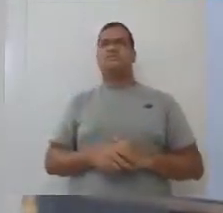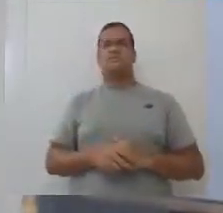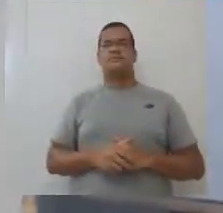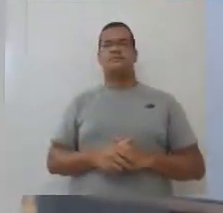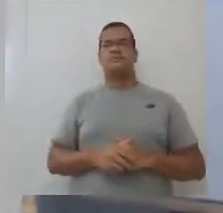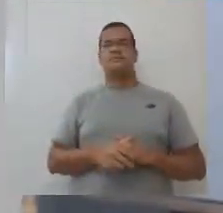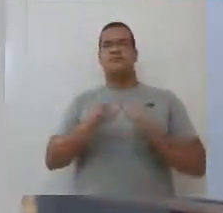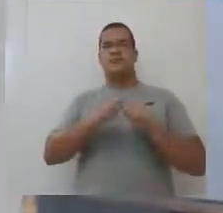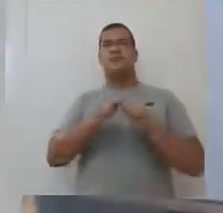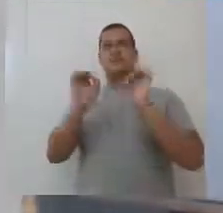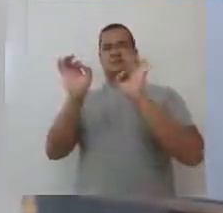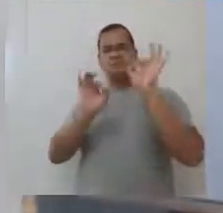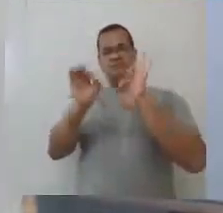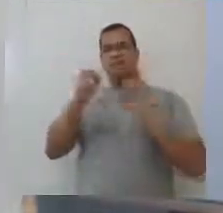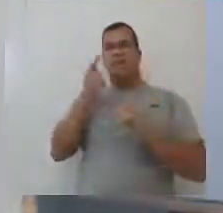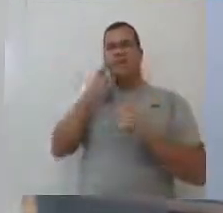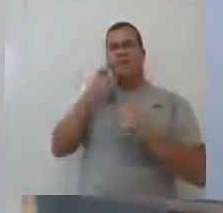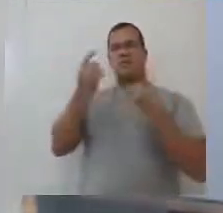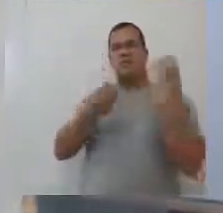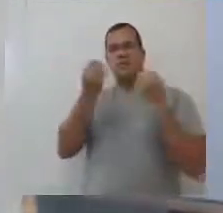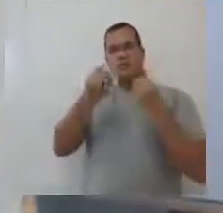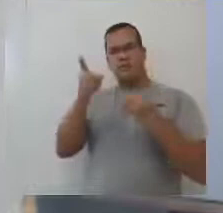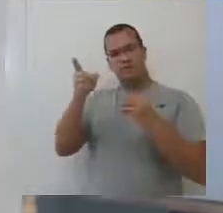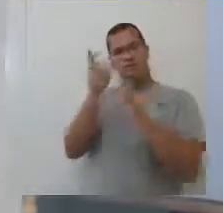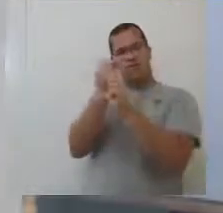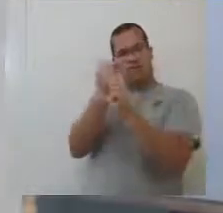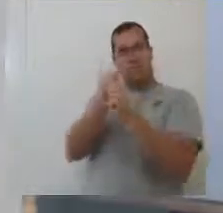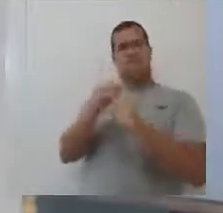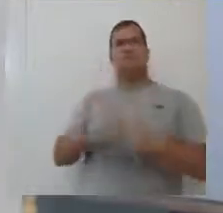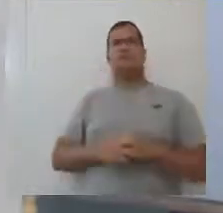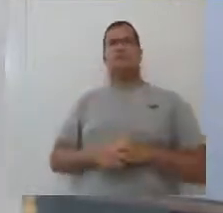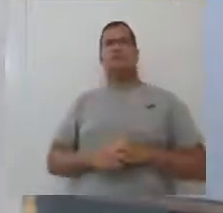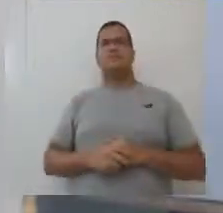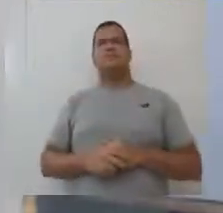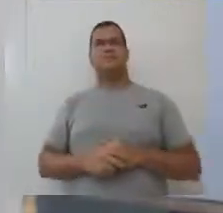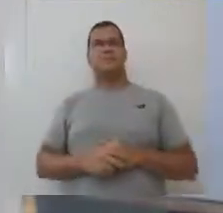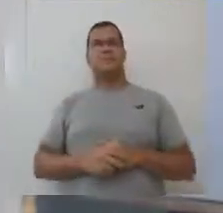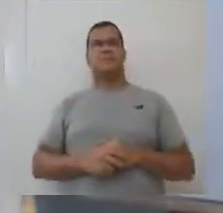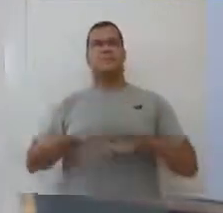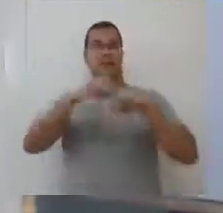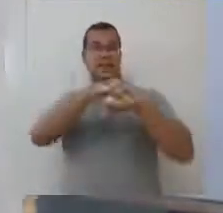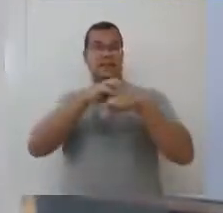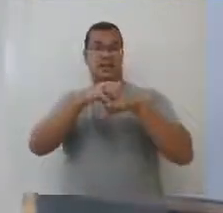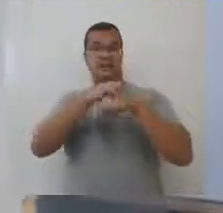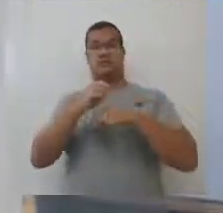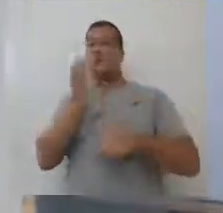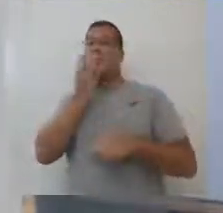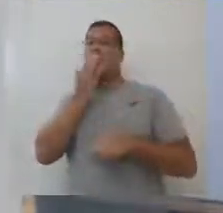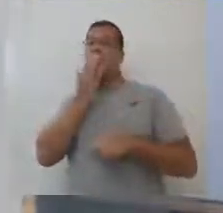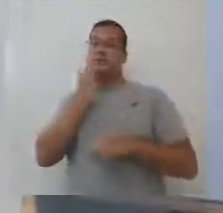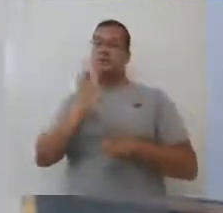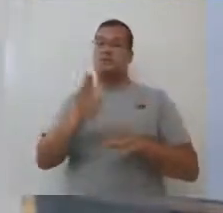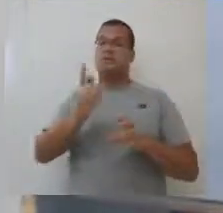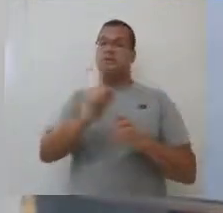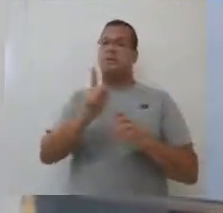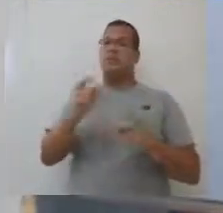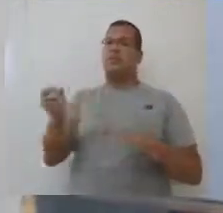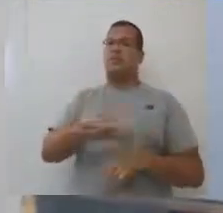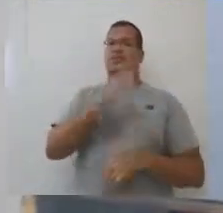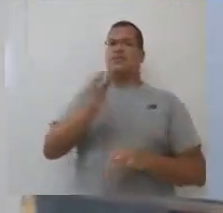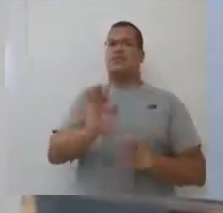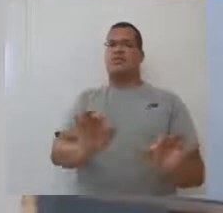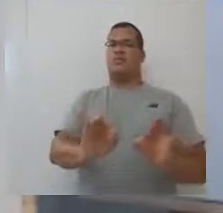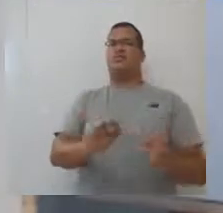aqui mais organizadinho para que vocês vejam como é que acontece. Para textura e a coloração é assim, veja, textura não é novidade para